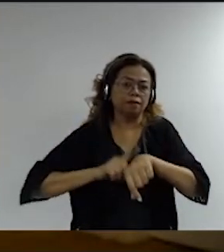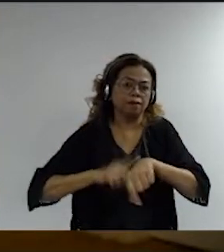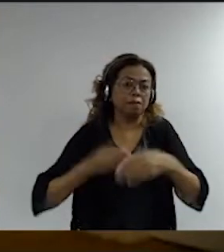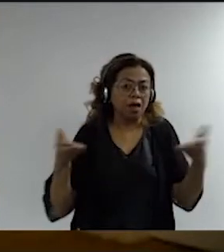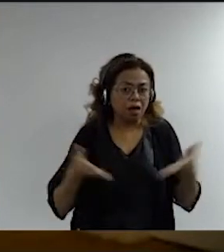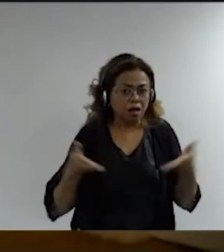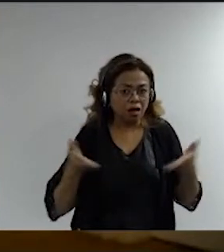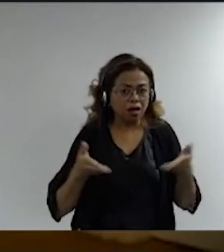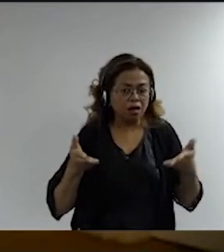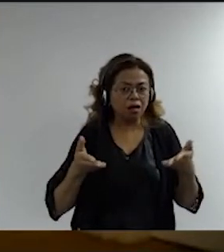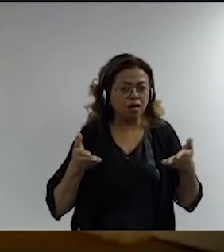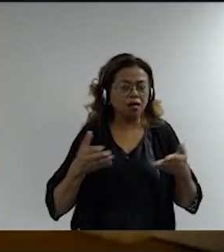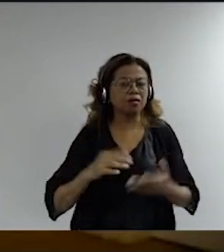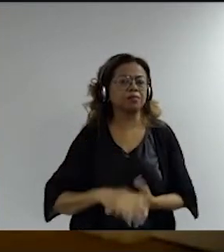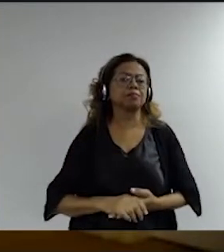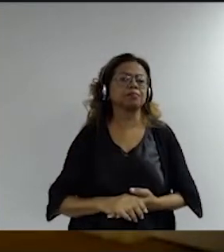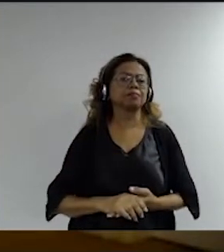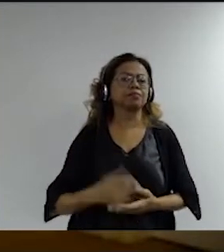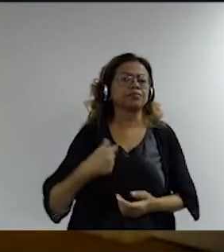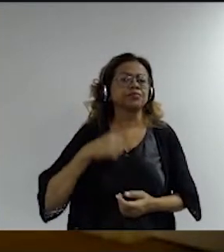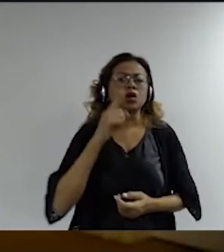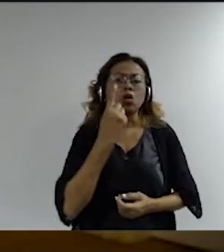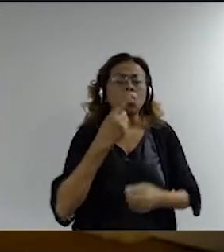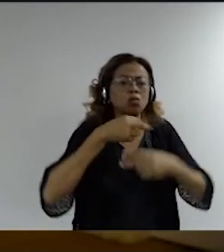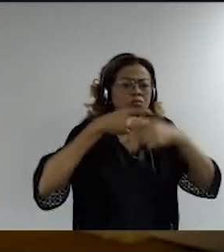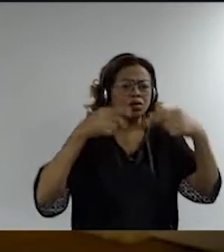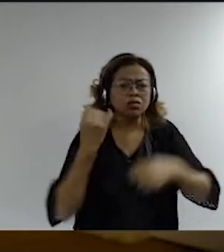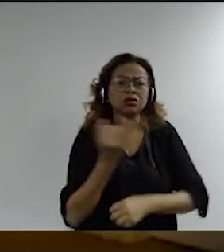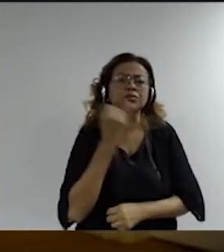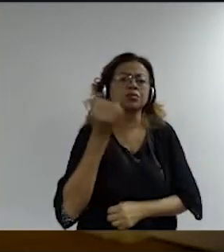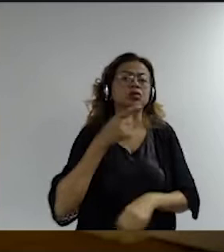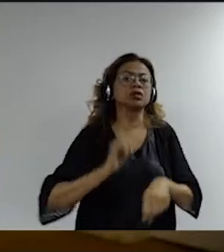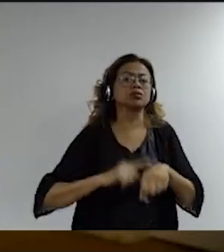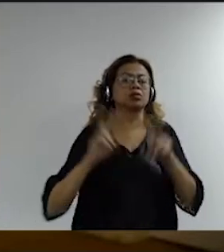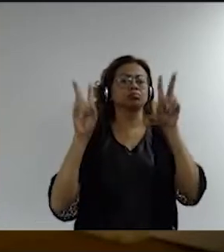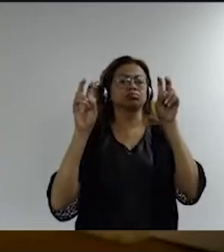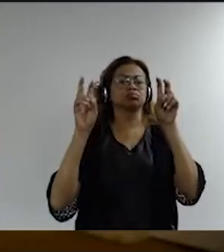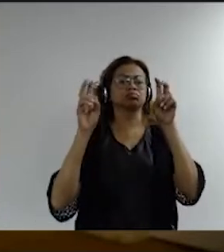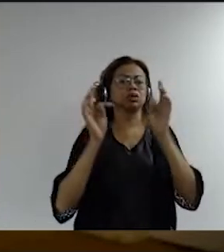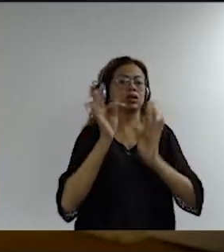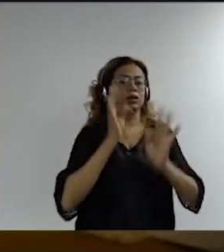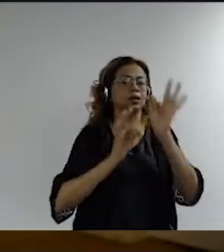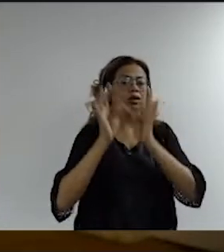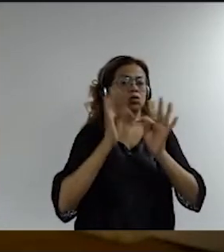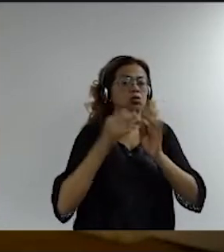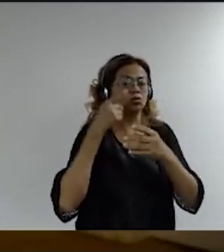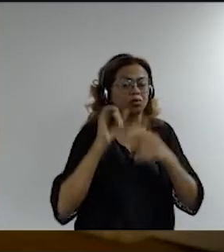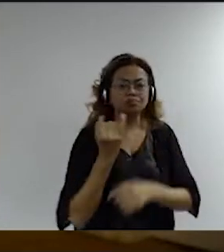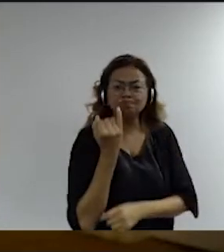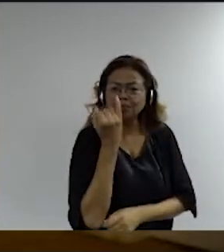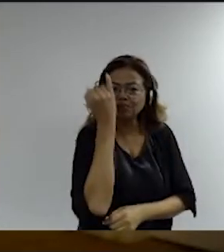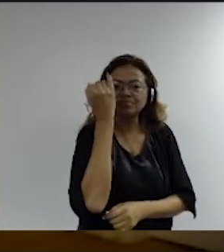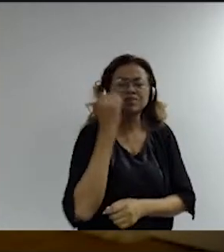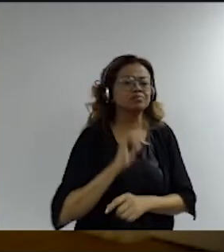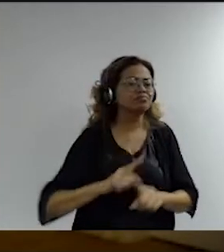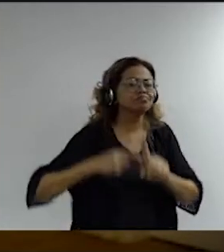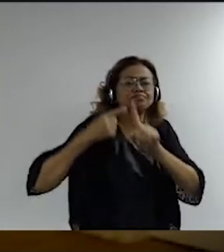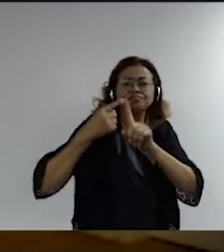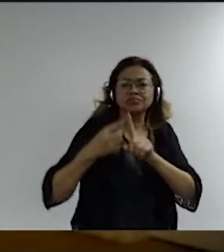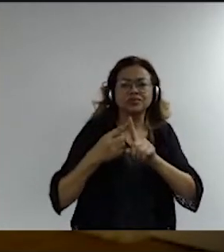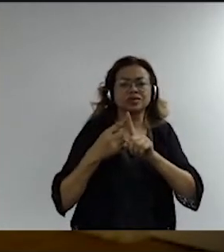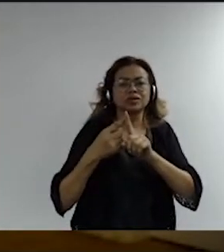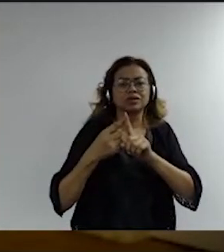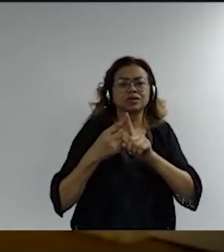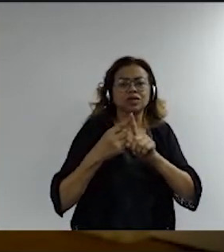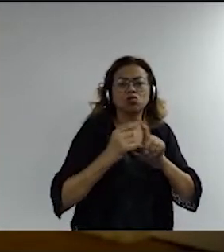momento, uma coisa é fundamental nessa guerra: a tecnologia. A tecnologia